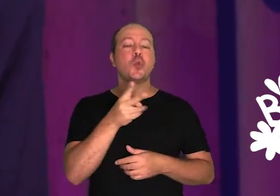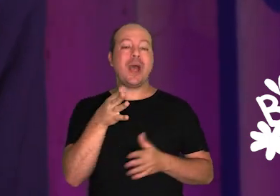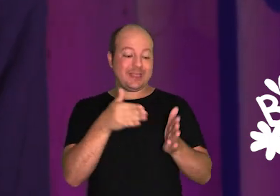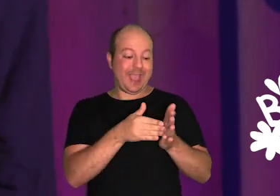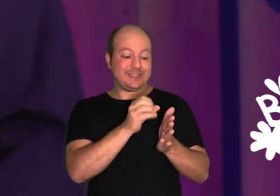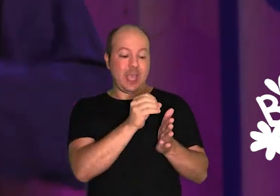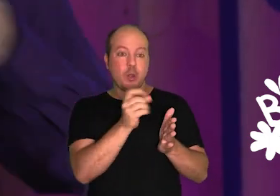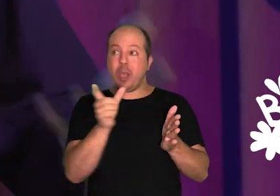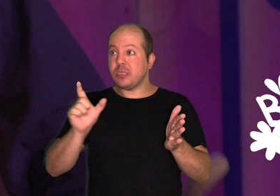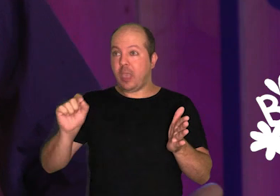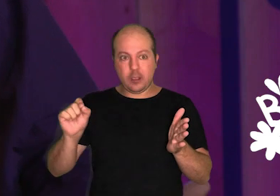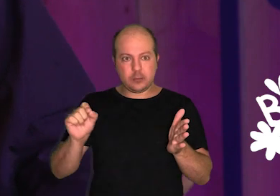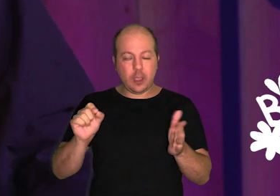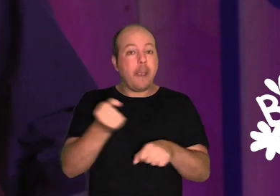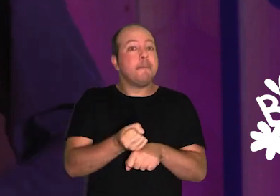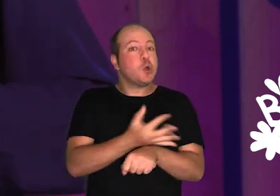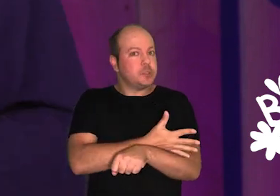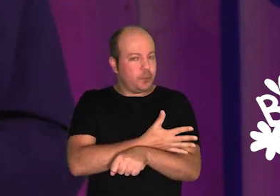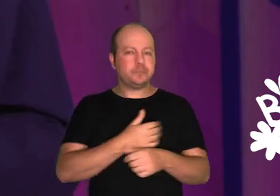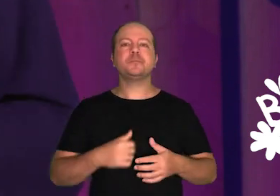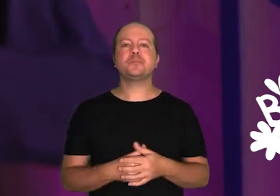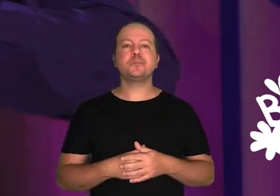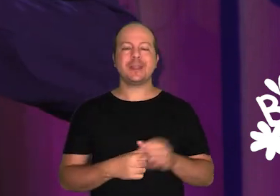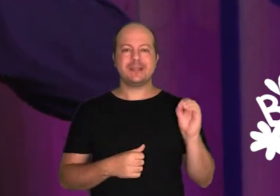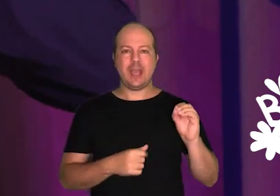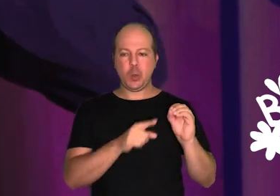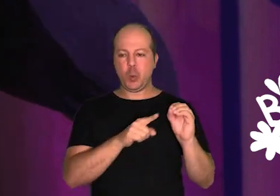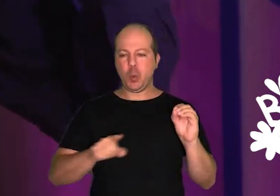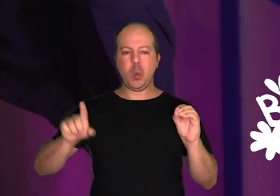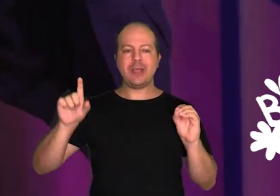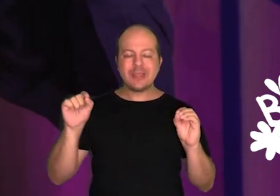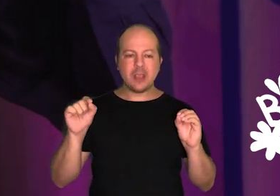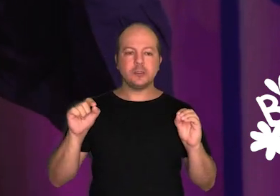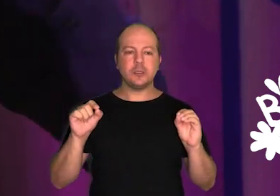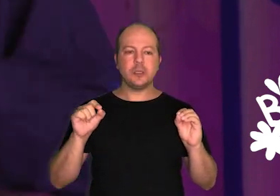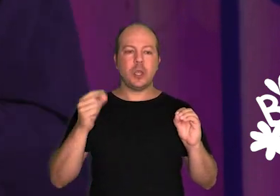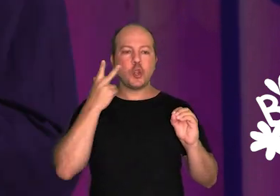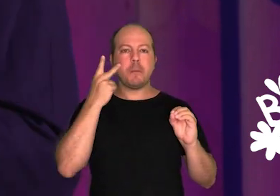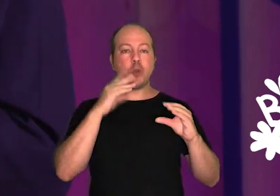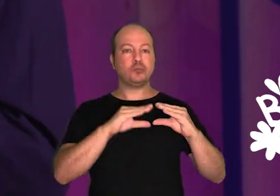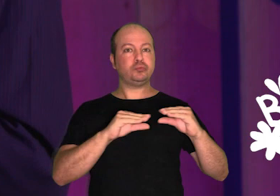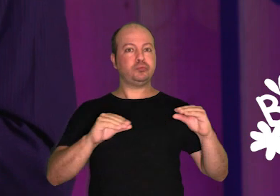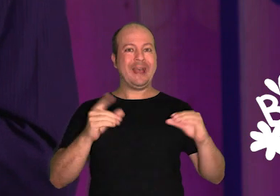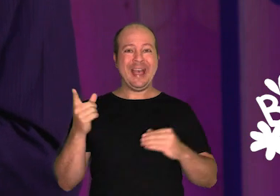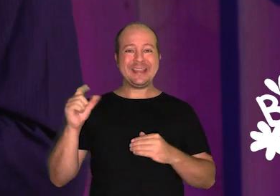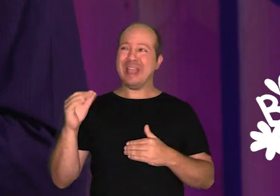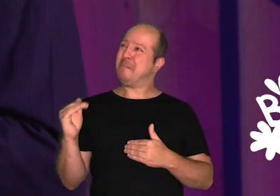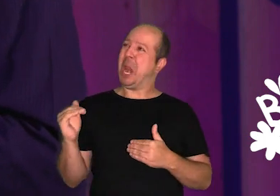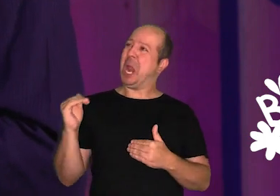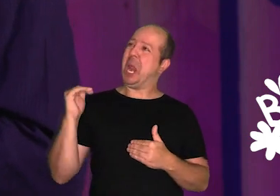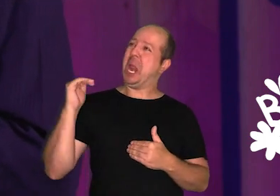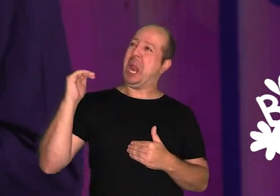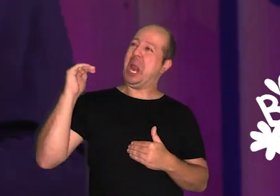10. Com cada emoção. 0 a 10 é quando é o rosto neutro. E 10 é quando o rosto está muito,